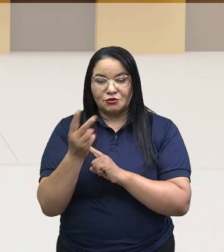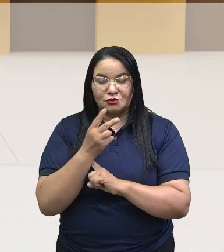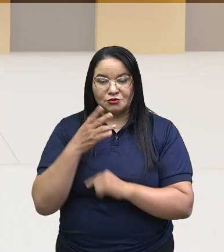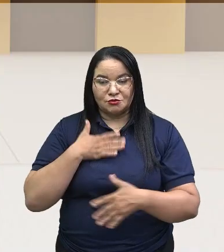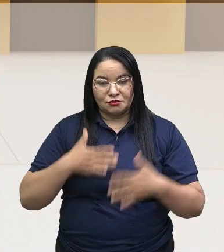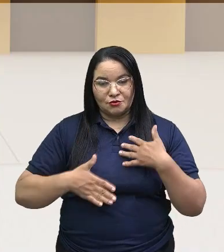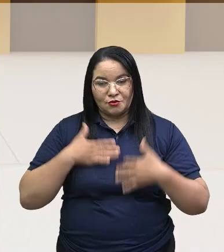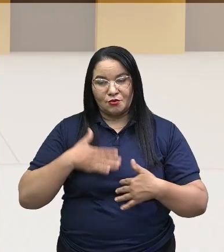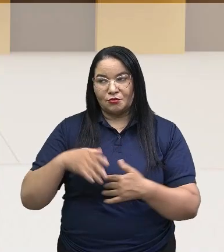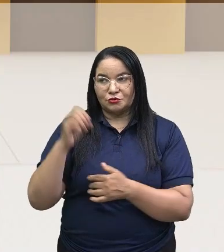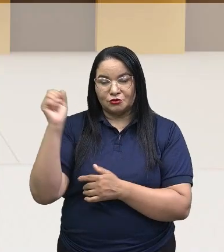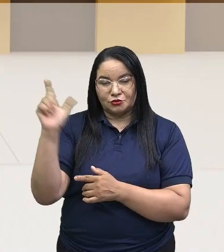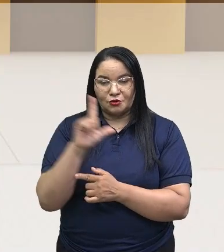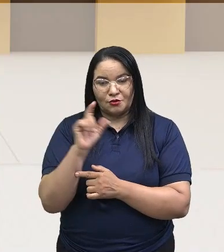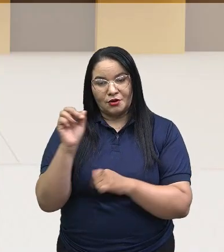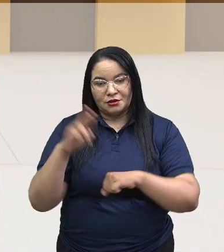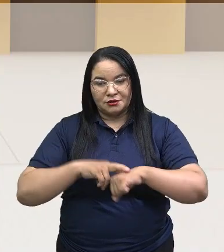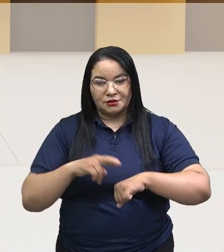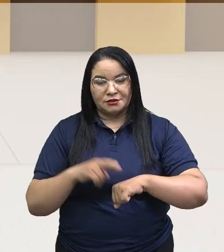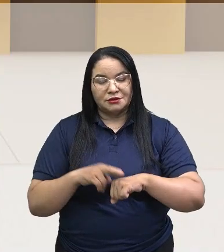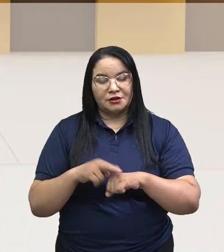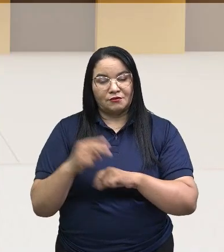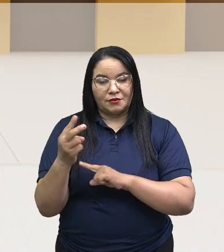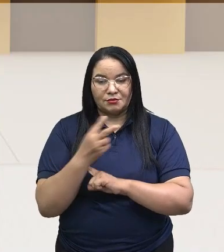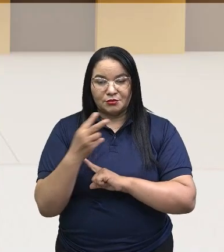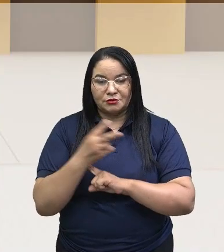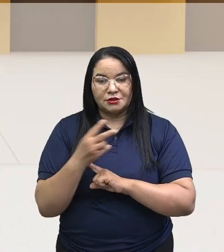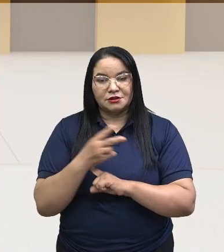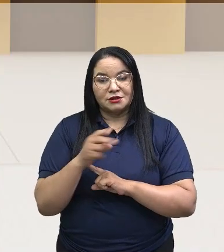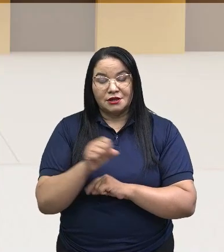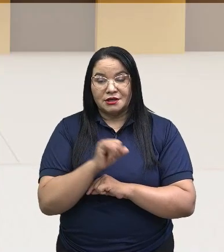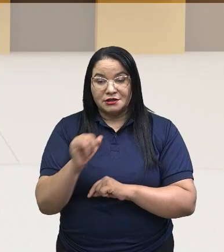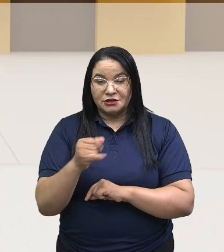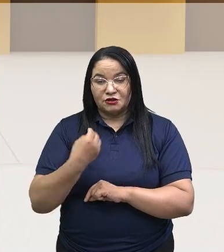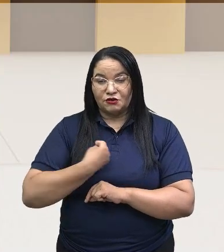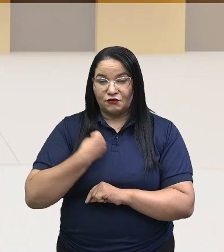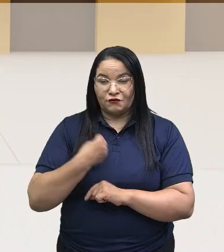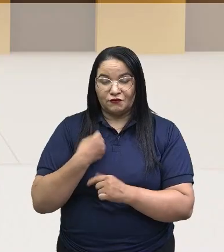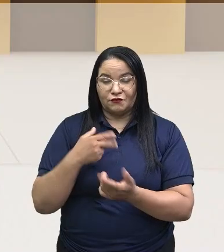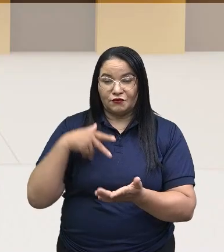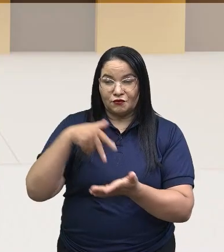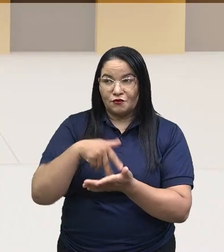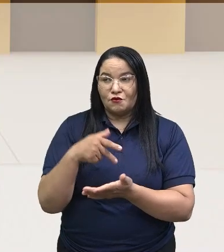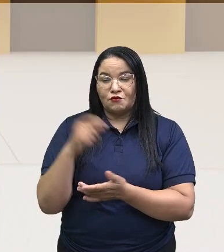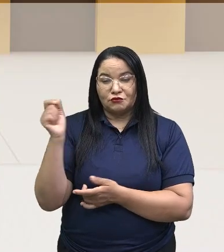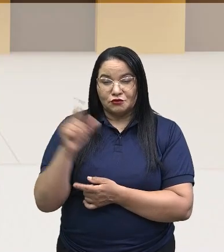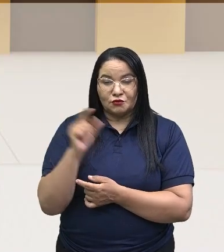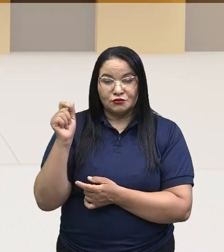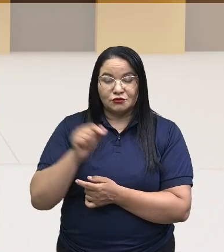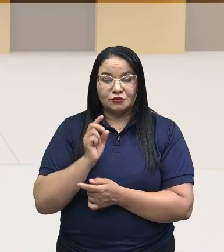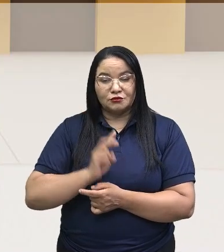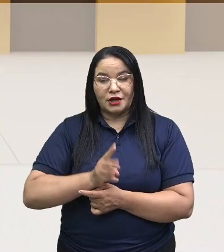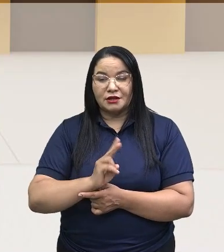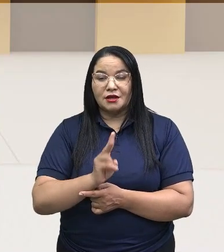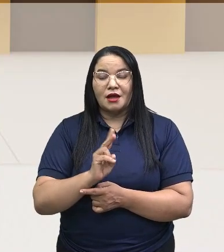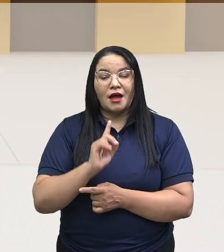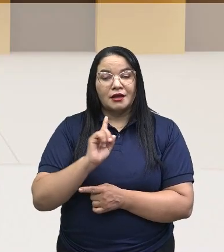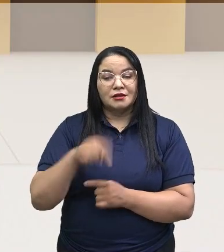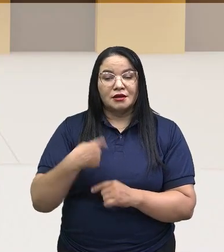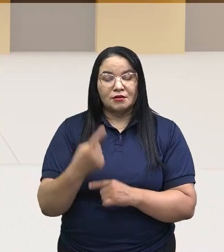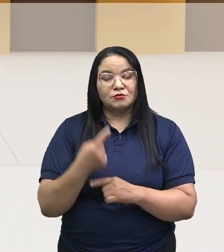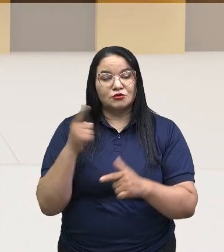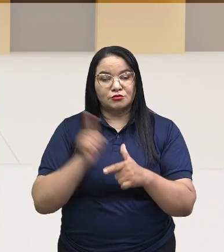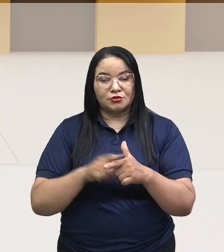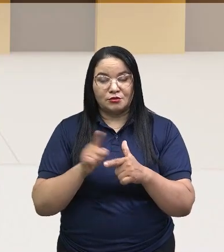sol, tá? Que a gente já viu, né, que a exposição ao UV, sendo ele UVA ou UVB, é prejudicial, né, dessa